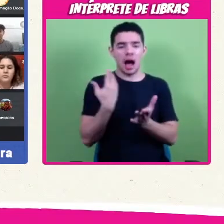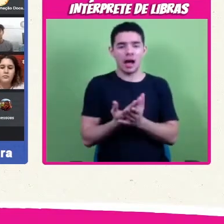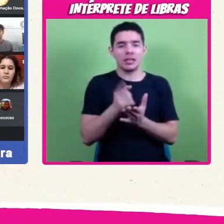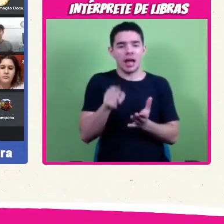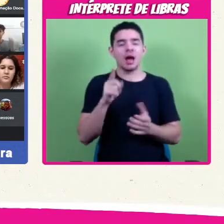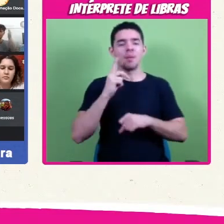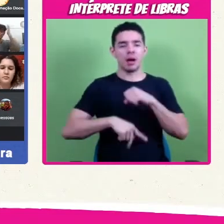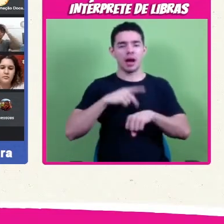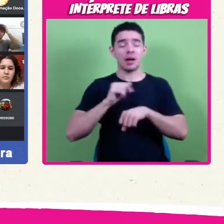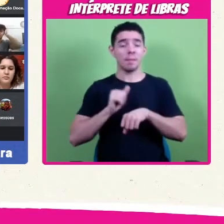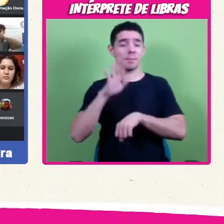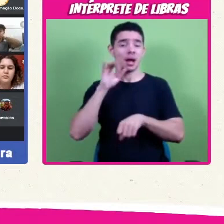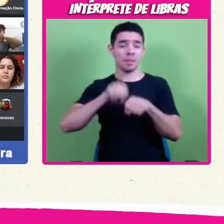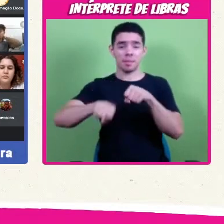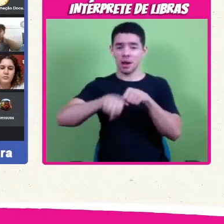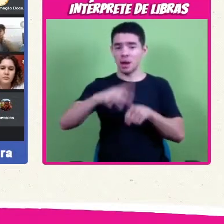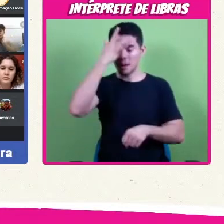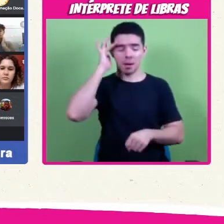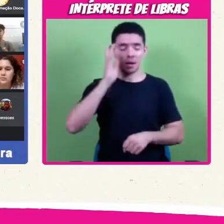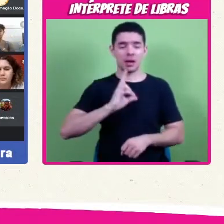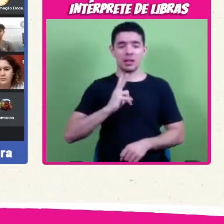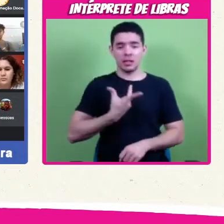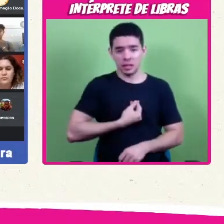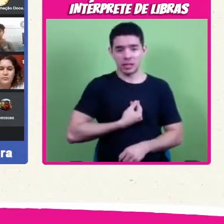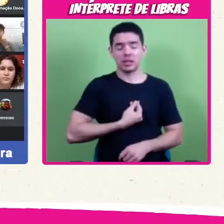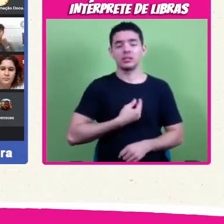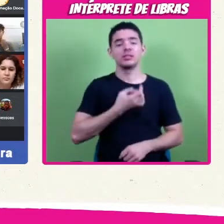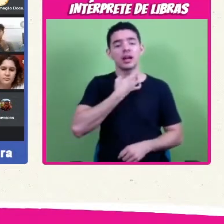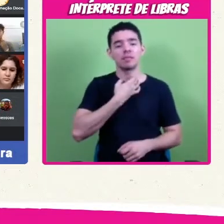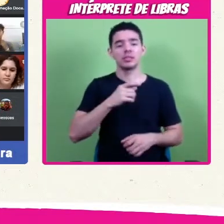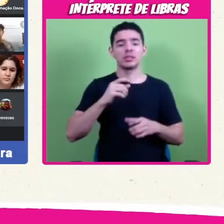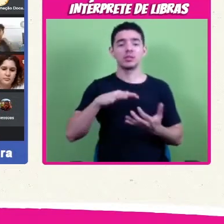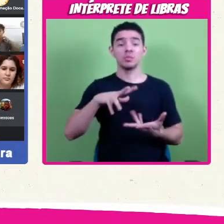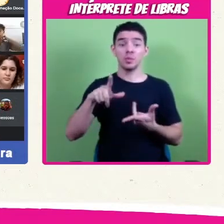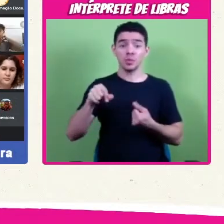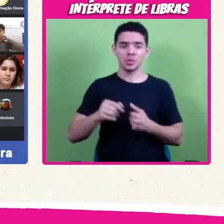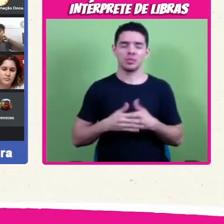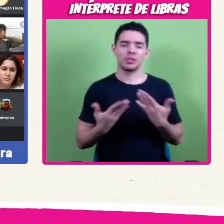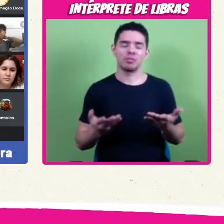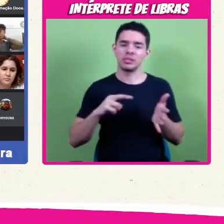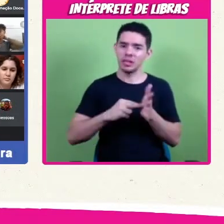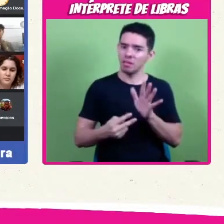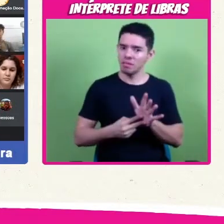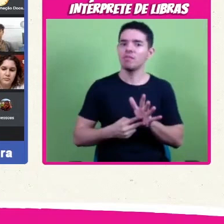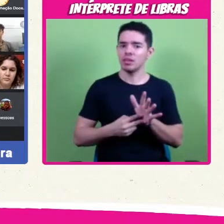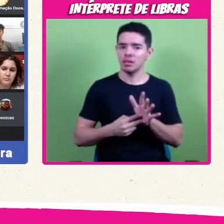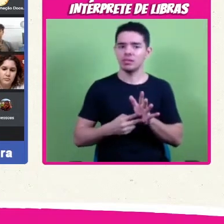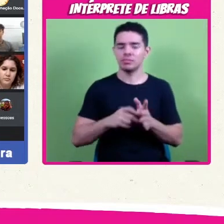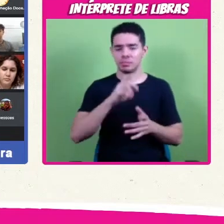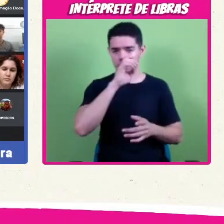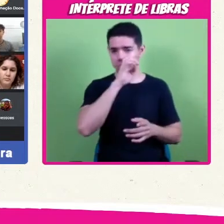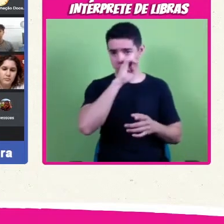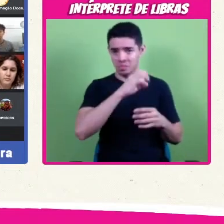que mais mata pessoas trans e travestis do planeta Terra, né? E isso significa alguma coisa. Então, como é que um país